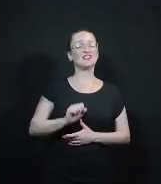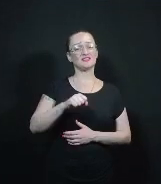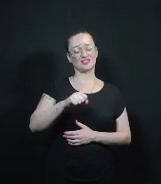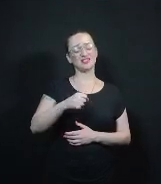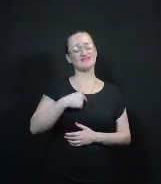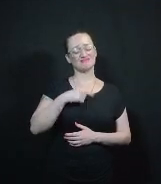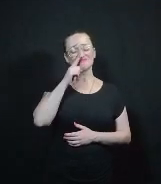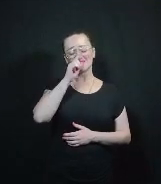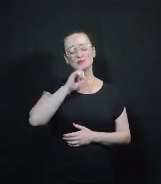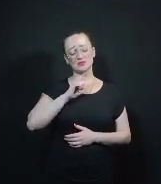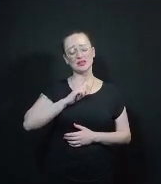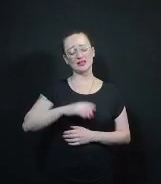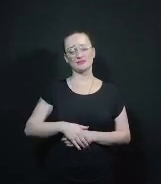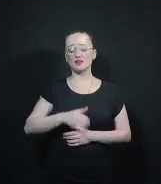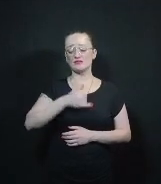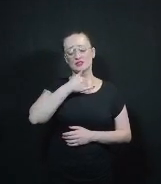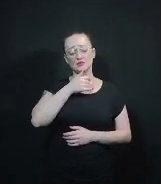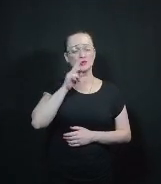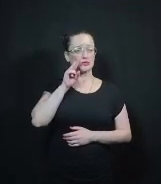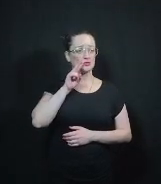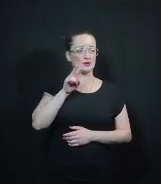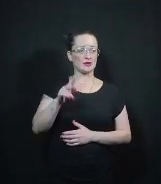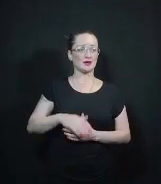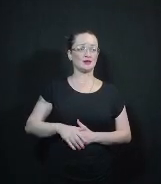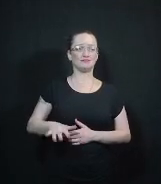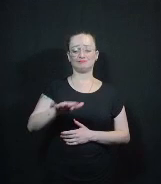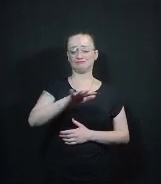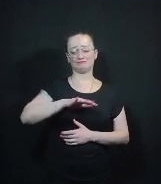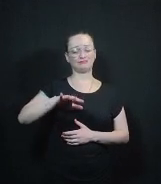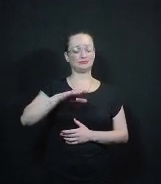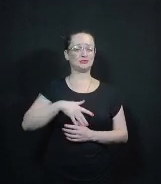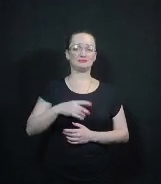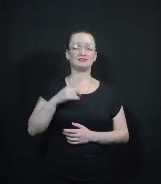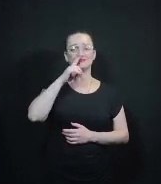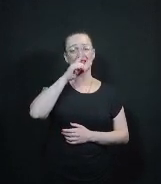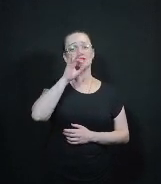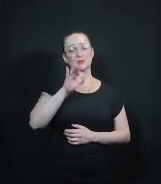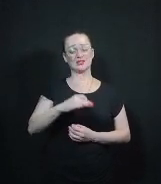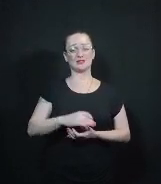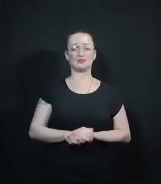assim, é só olhar para o mundo, está em risco, a situação é muito grave, sim.